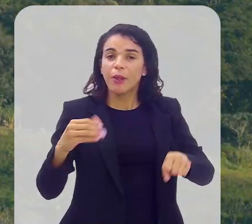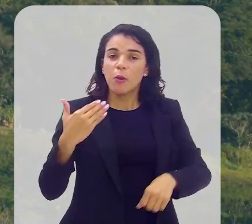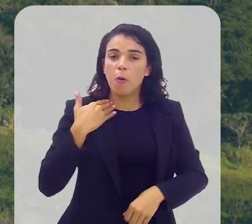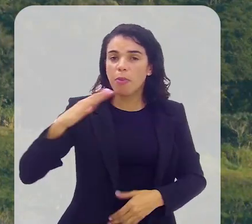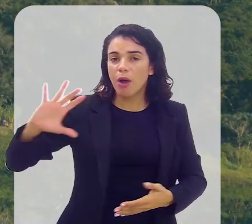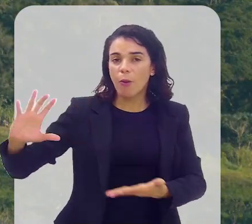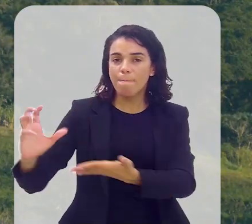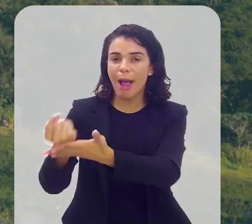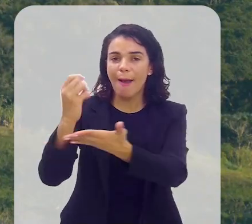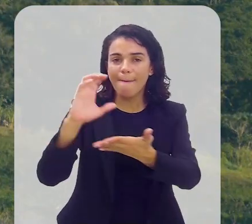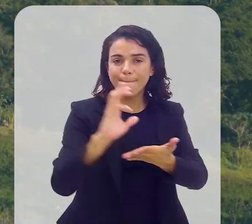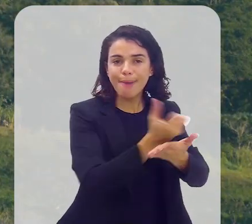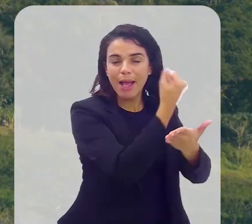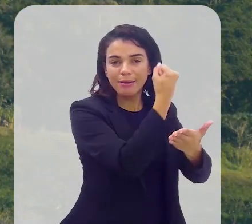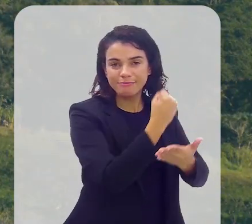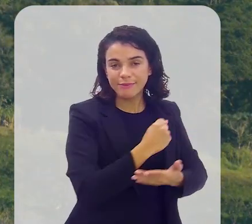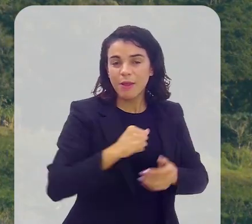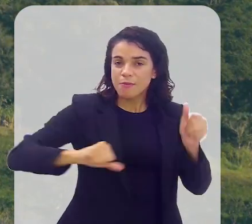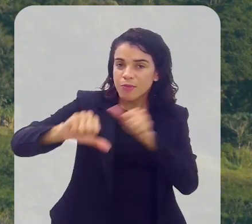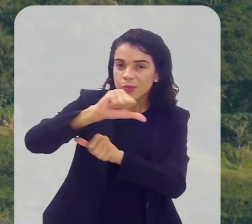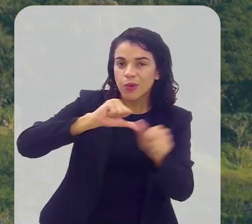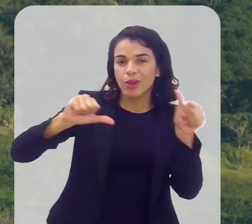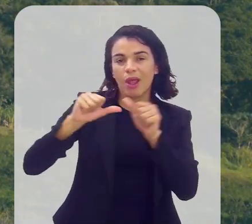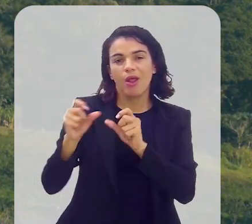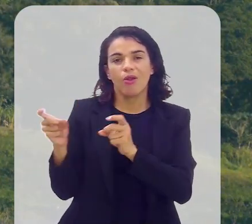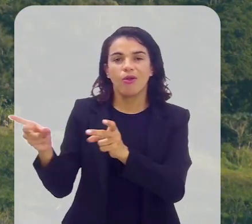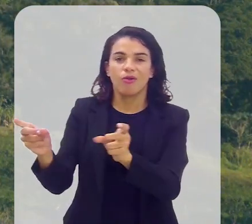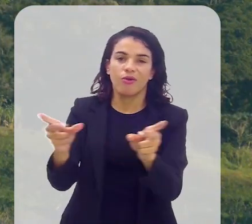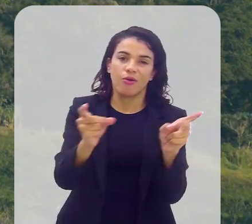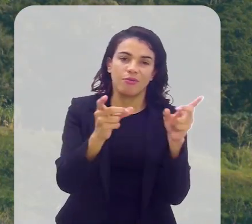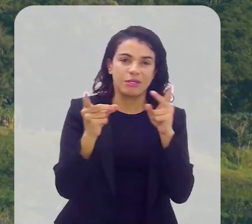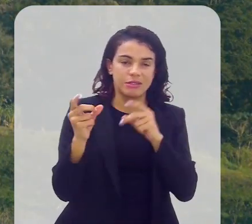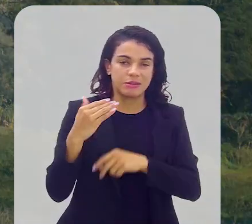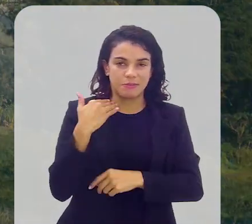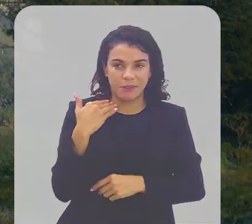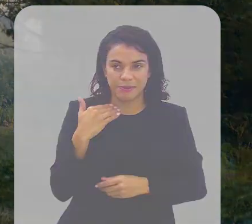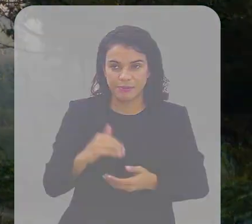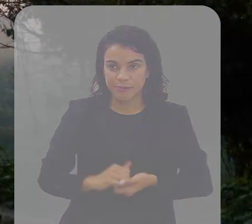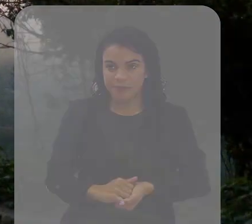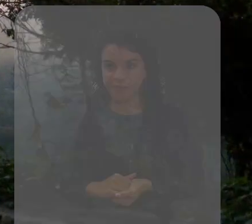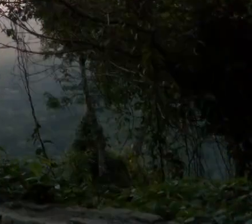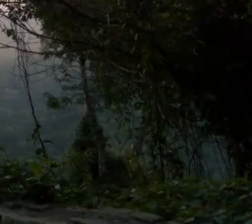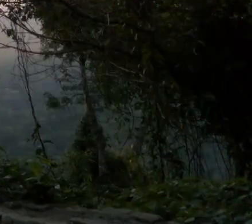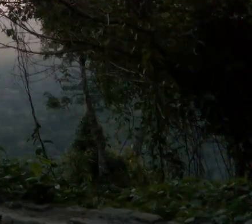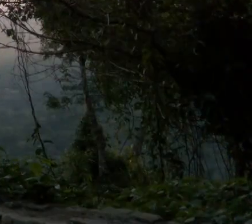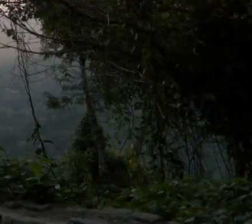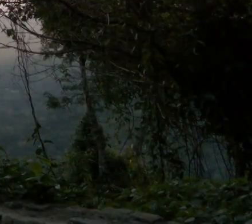às terras. E os brancos virou um local de comerciantes brancos.